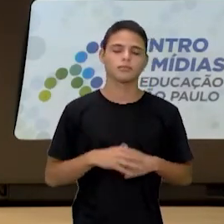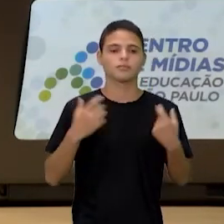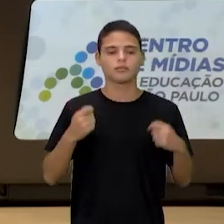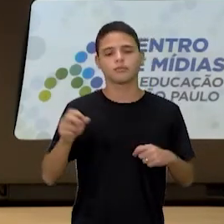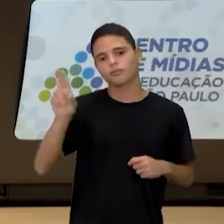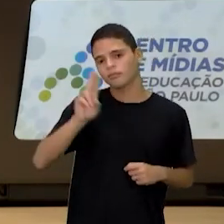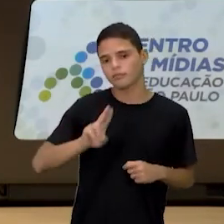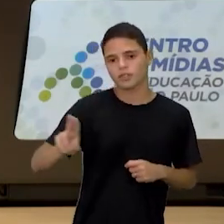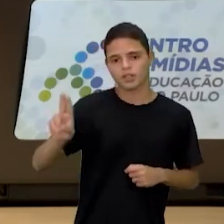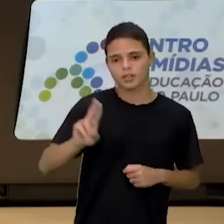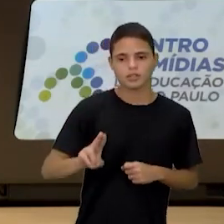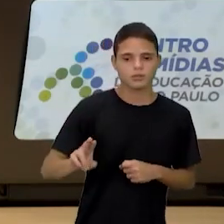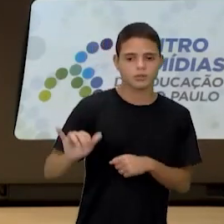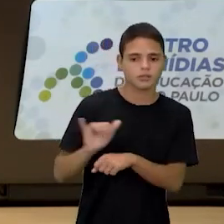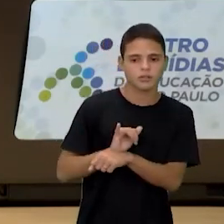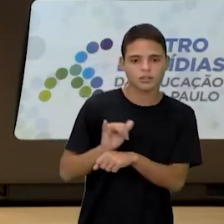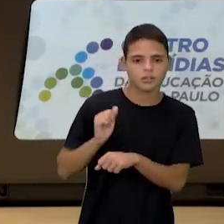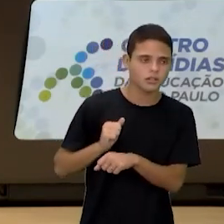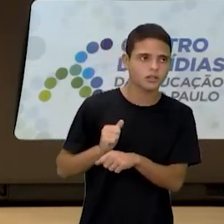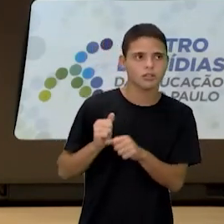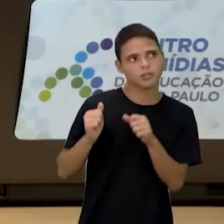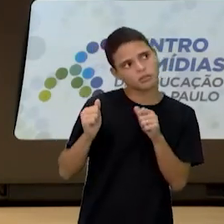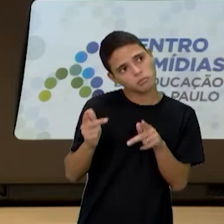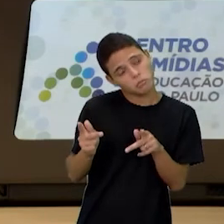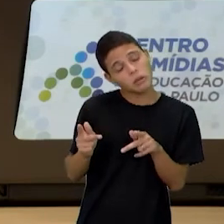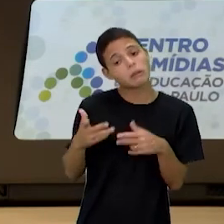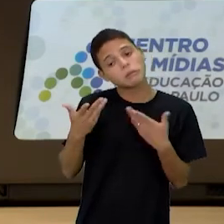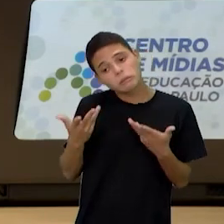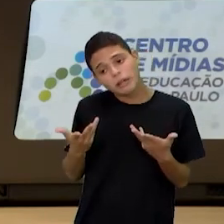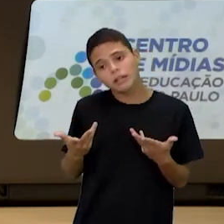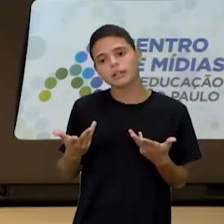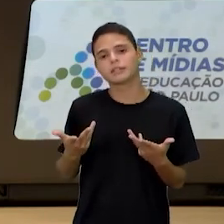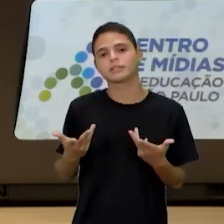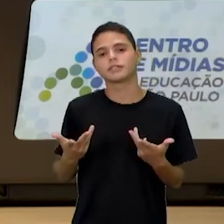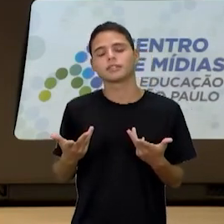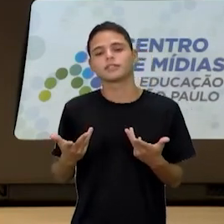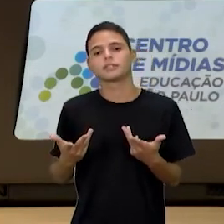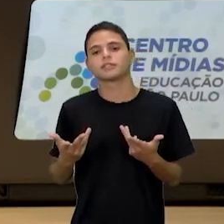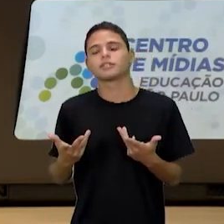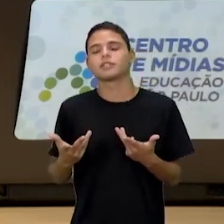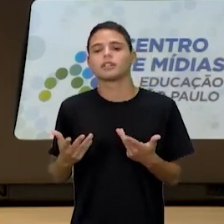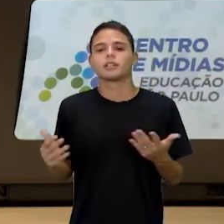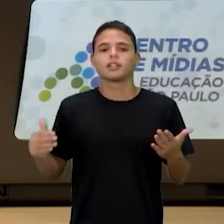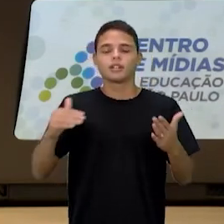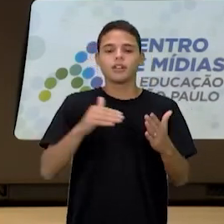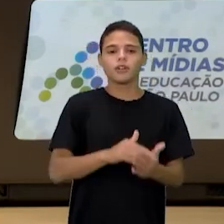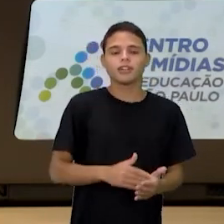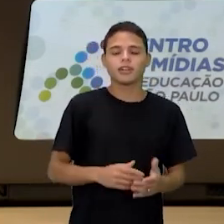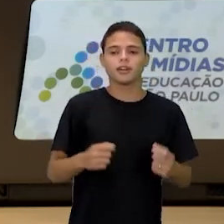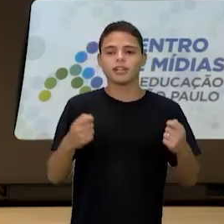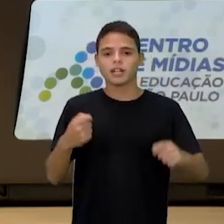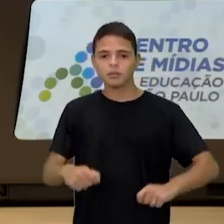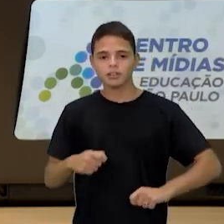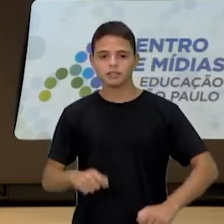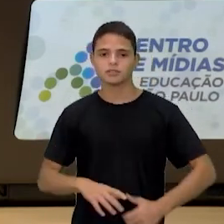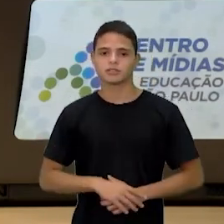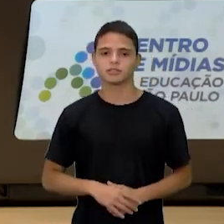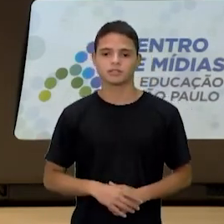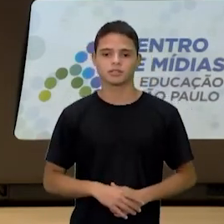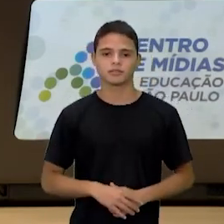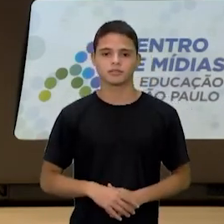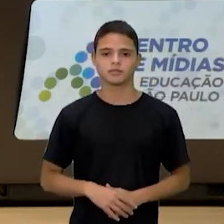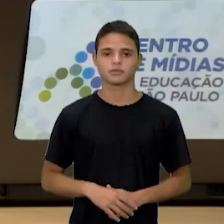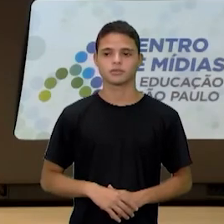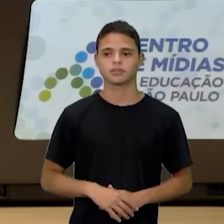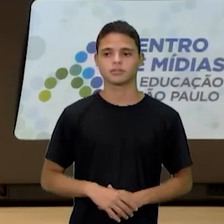produto, ok. Mas é bom a gente ter a nossa consciência também de até que ponto eu preciso disso. Sim. Né? Então, eu acho que quando ela